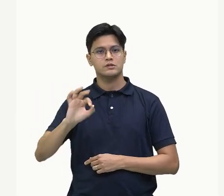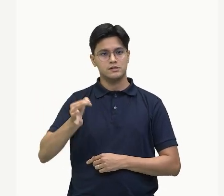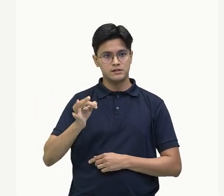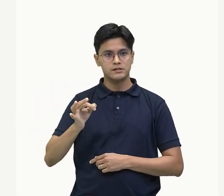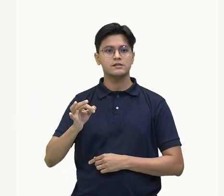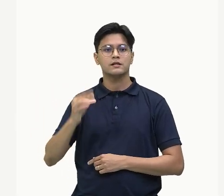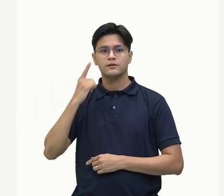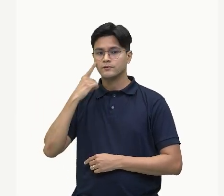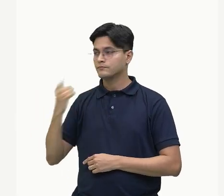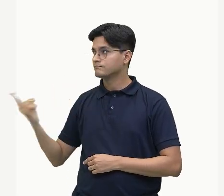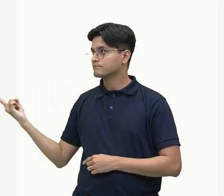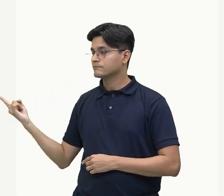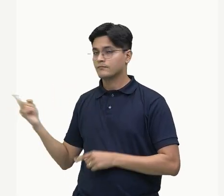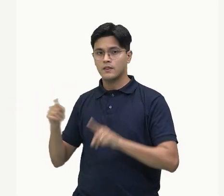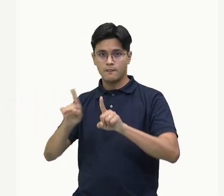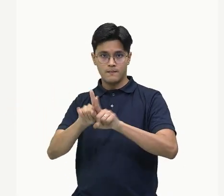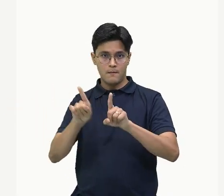também é